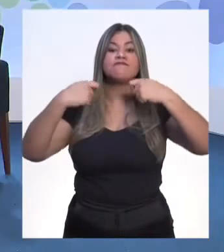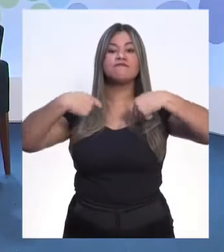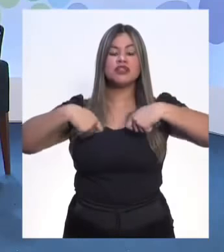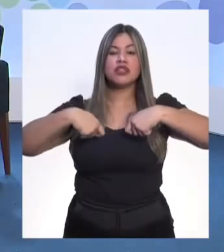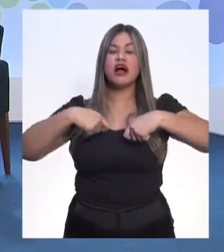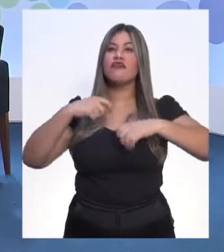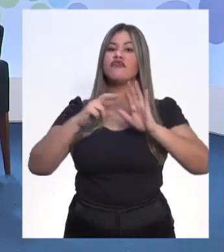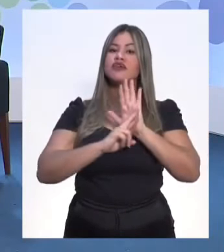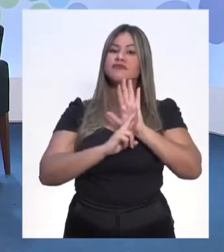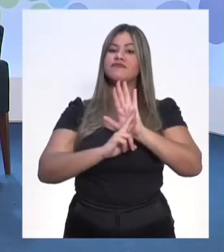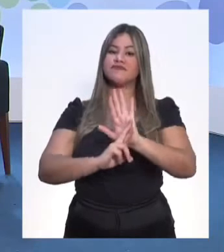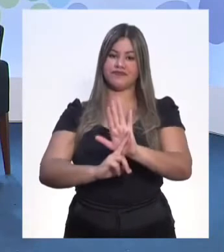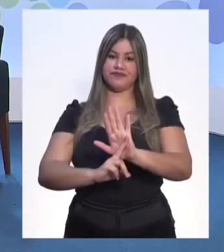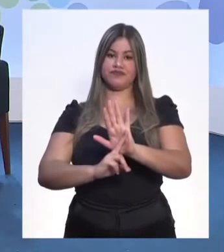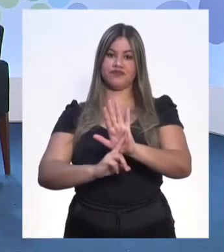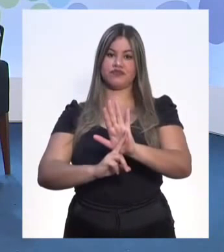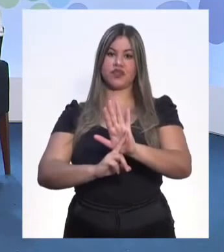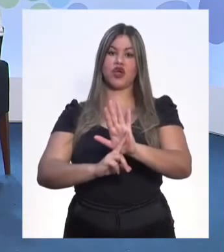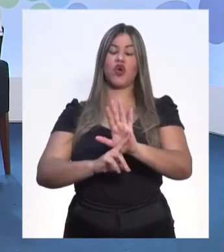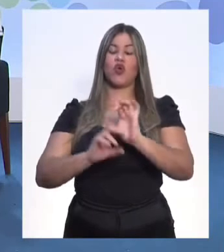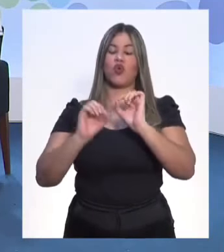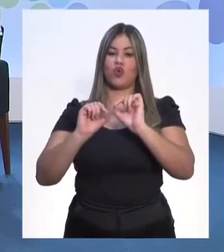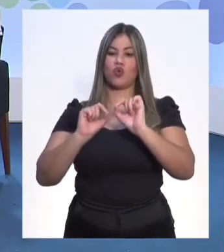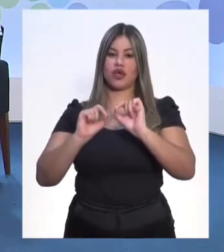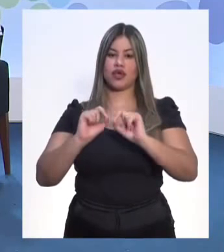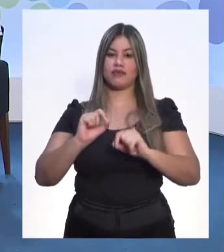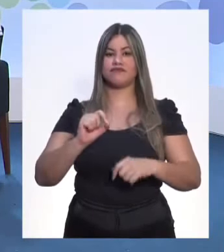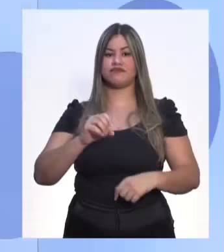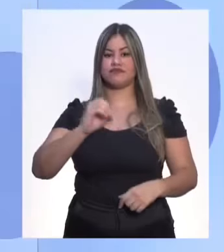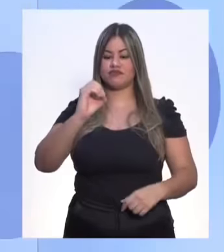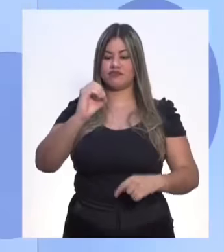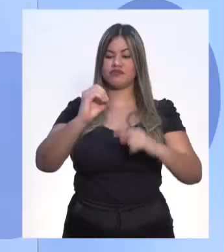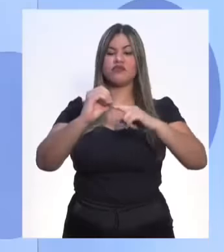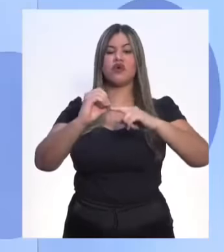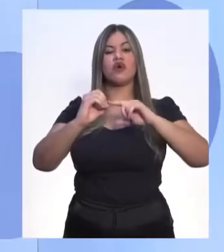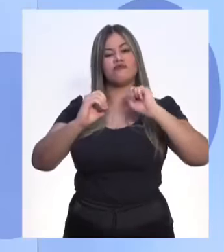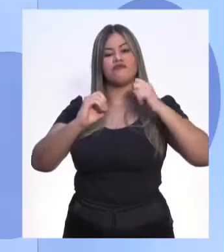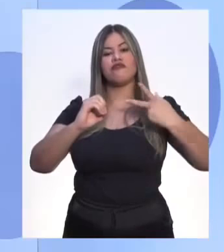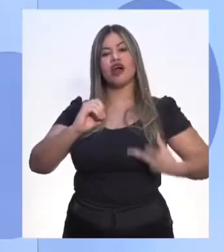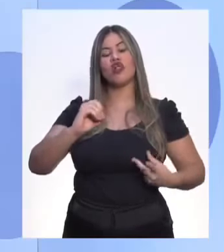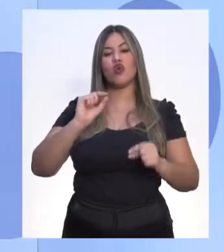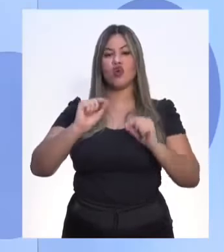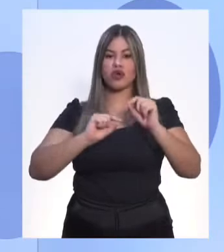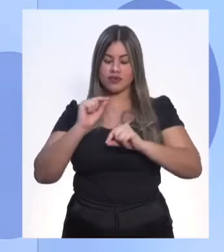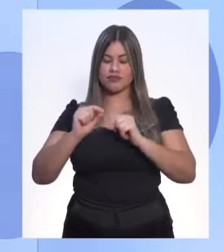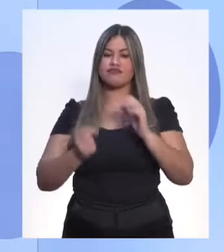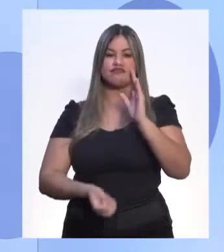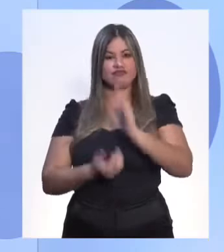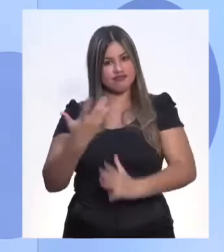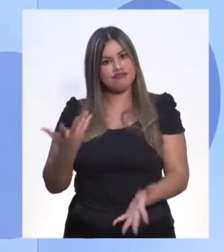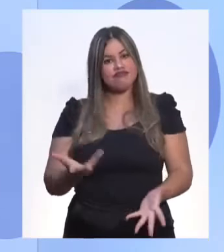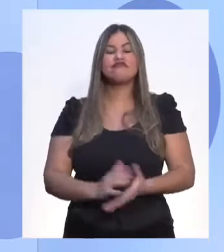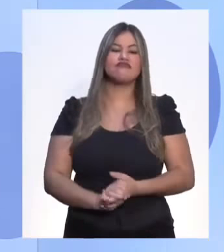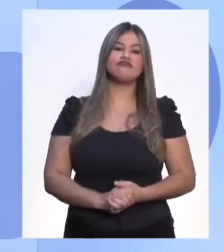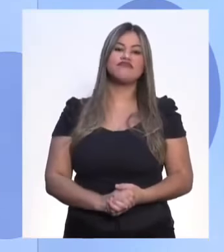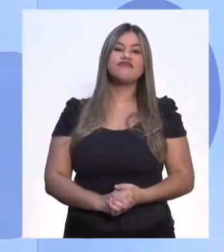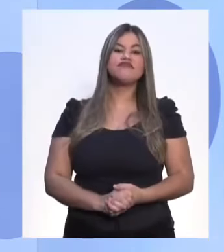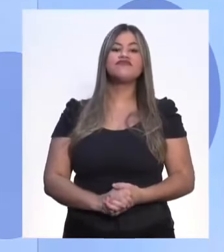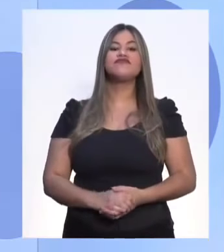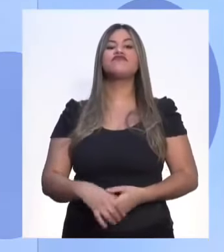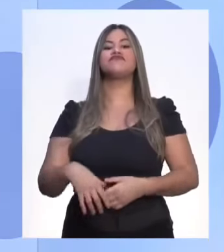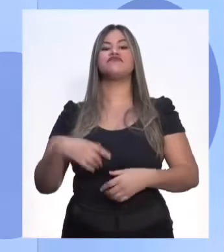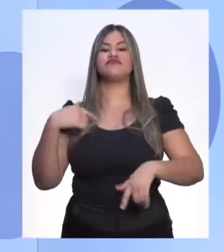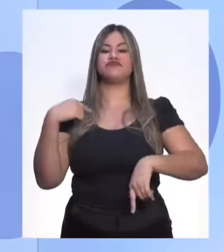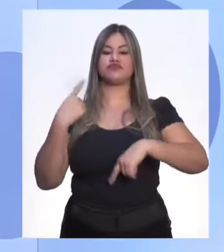de representar ali a posição no caso seria do valor zero então inventaram o valorizar existe a